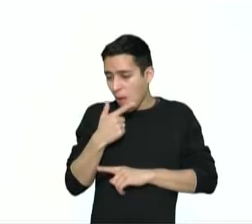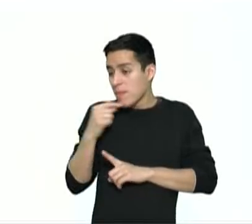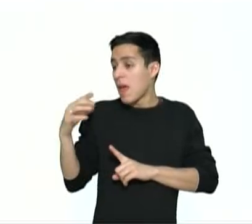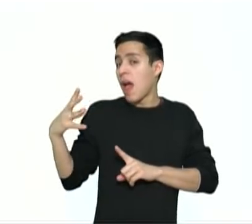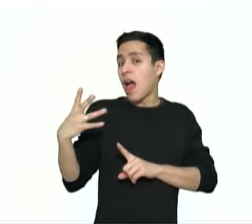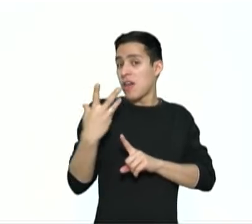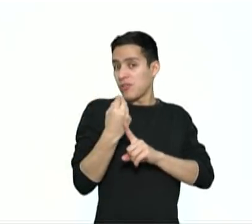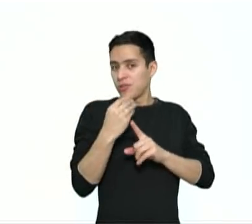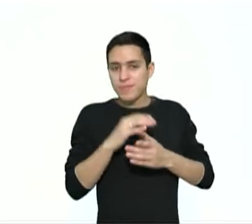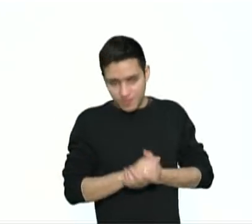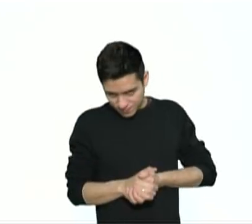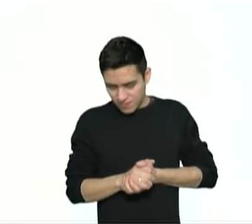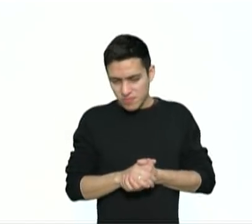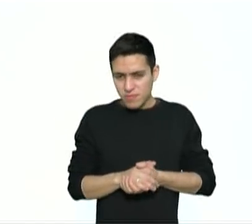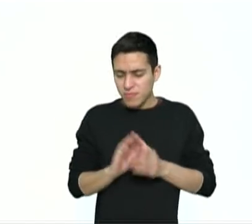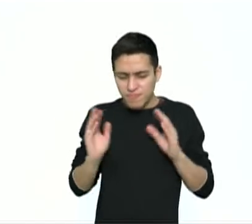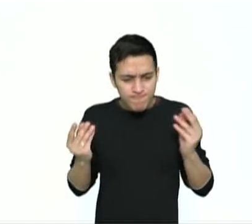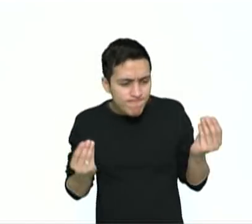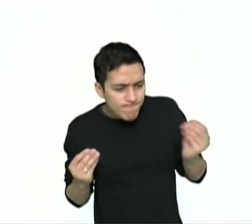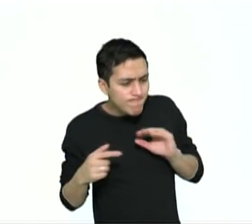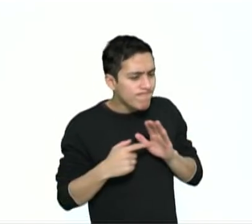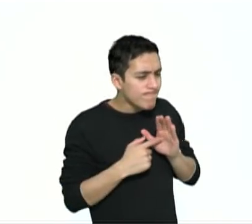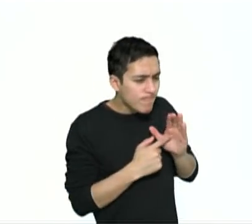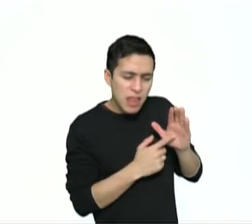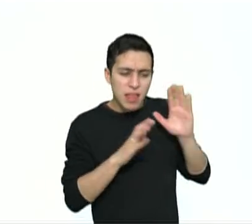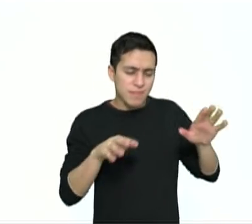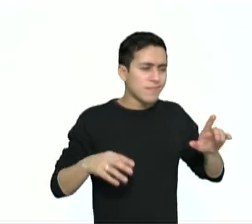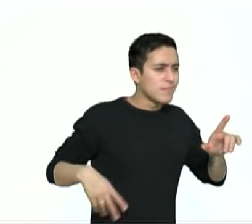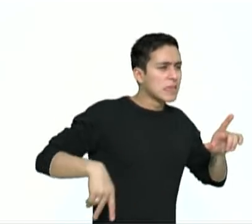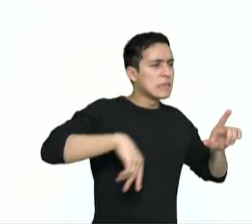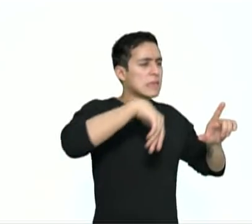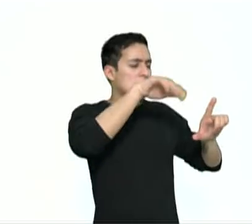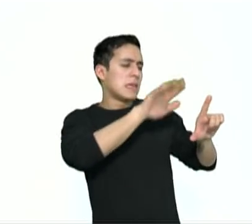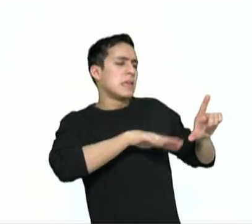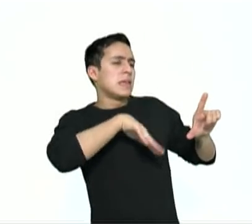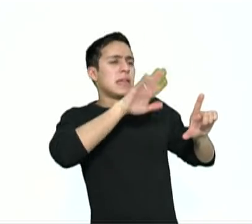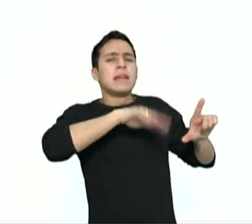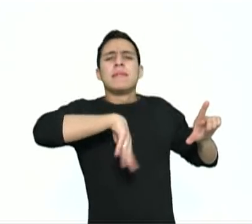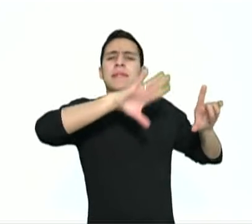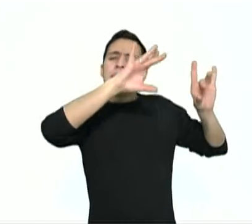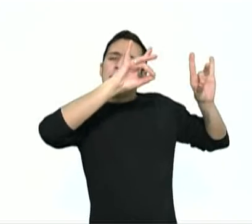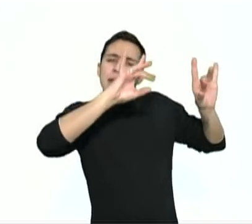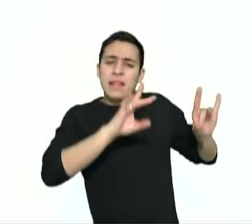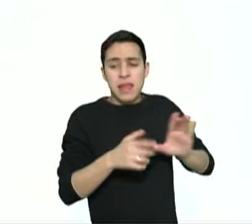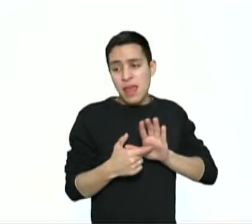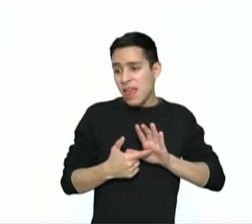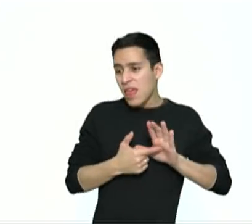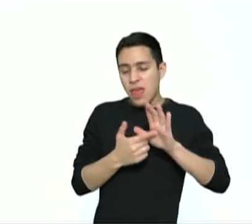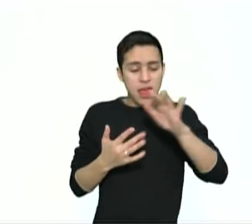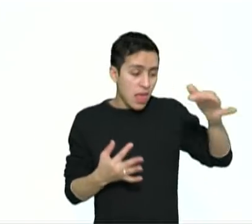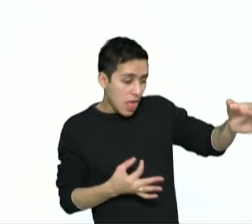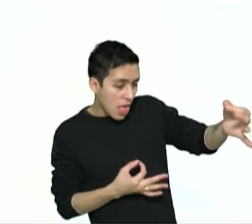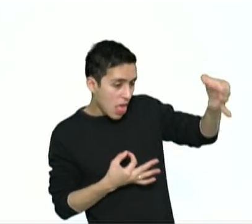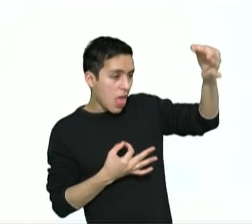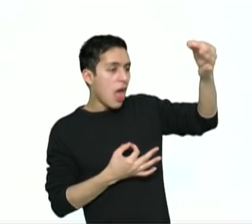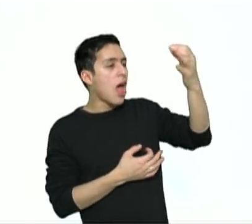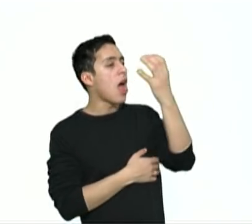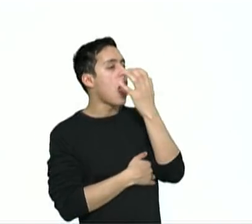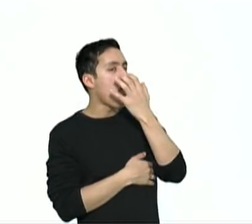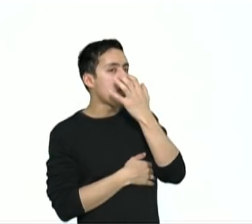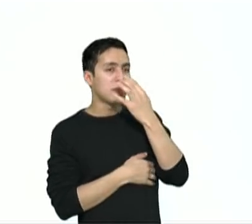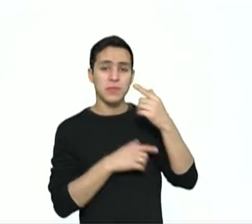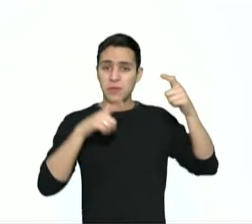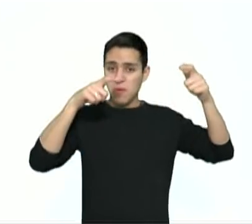para mostrar o lugar, né, ele fazia essa pintura, então trazendo o máximo de detalhes possível, né? Então, ele mostra